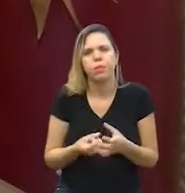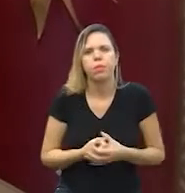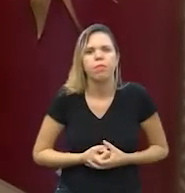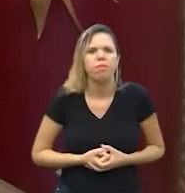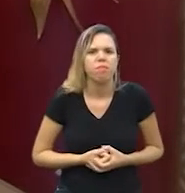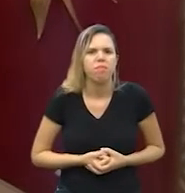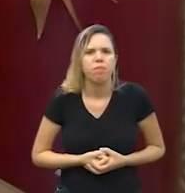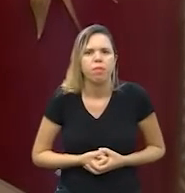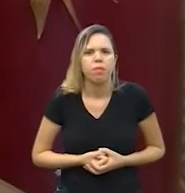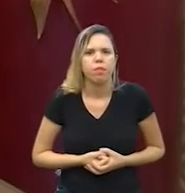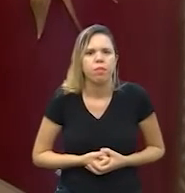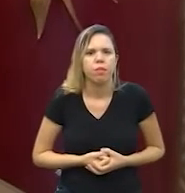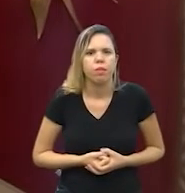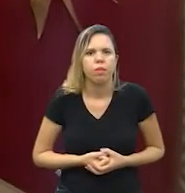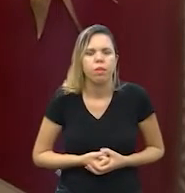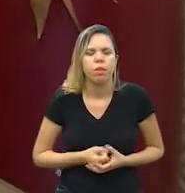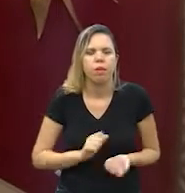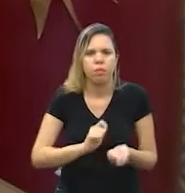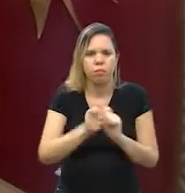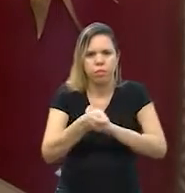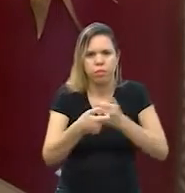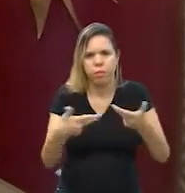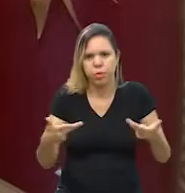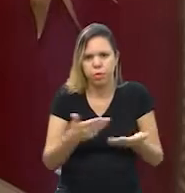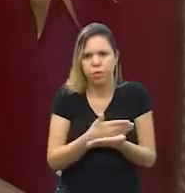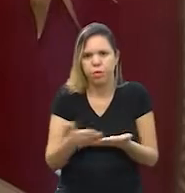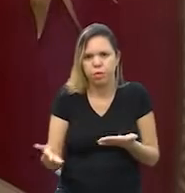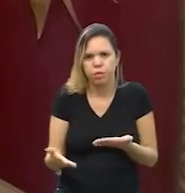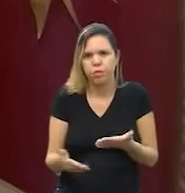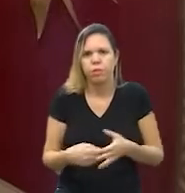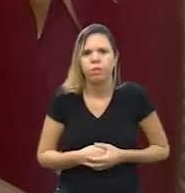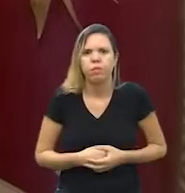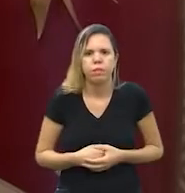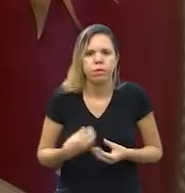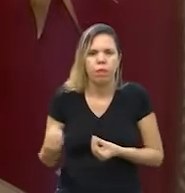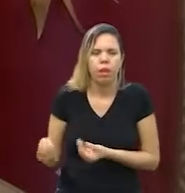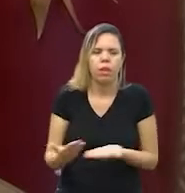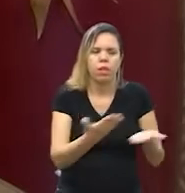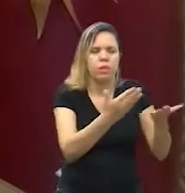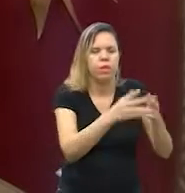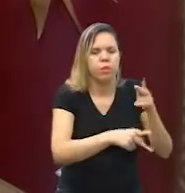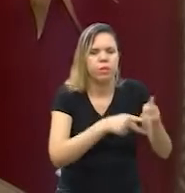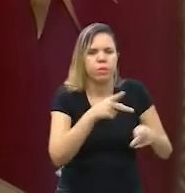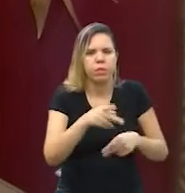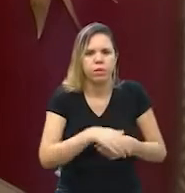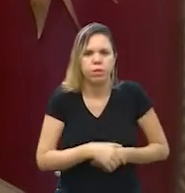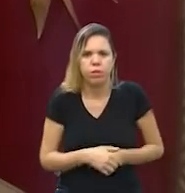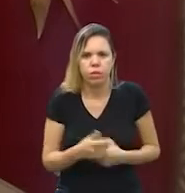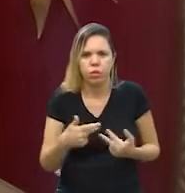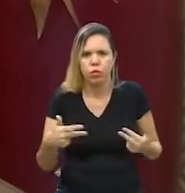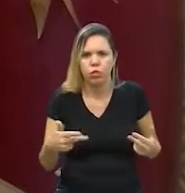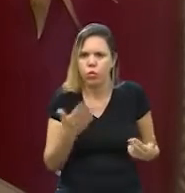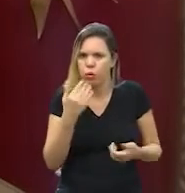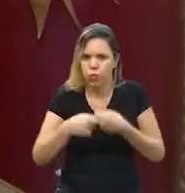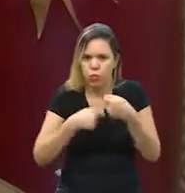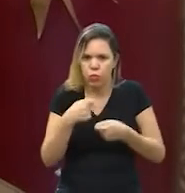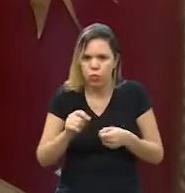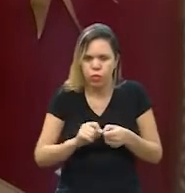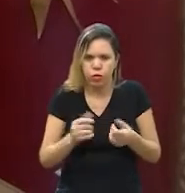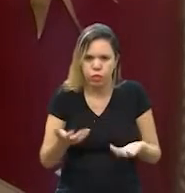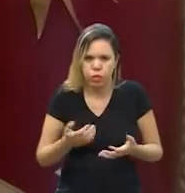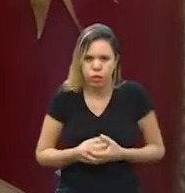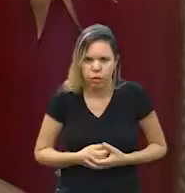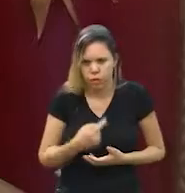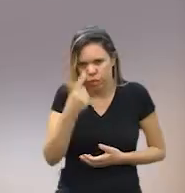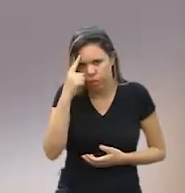viu uma oportunidade de se reinventar e começar, de repente, a levar para as pessoas algum tipo